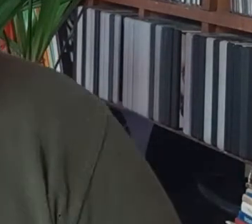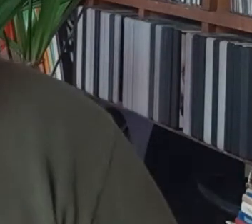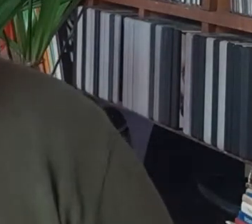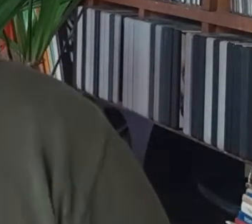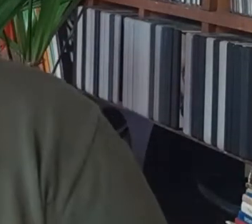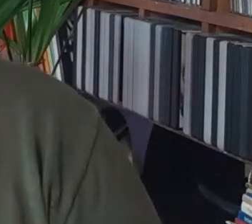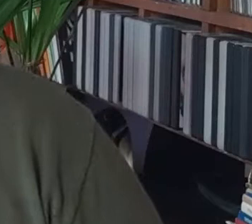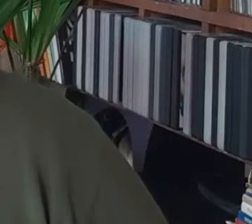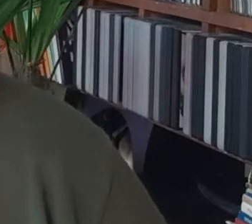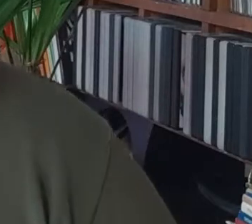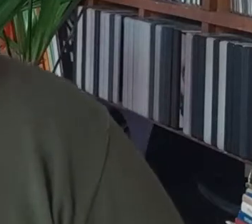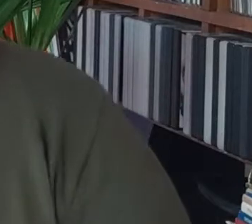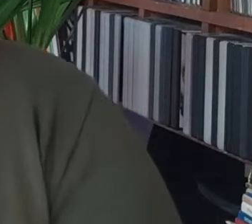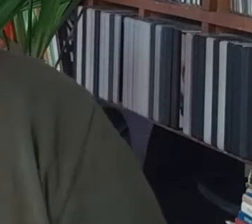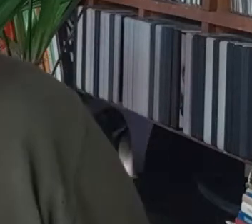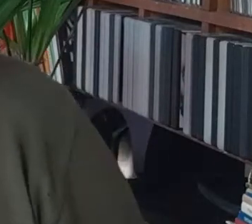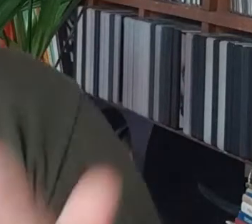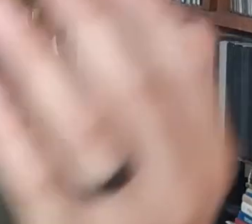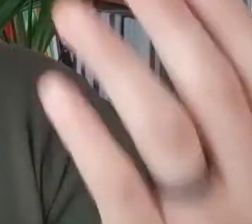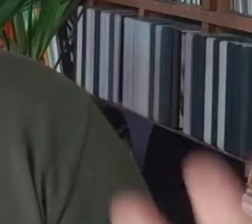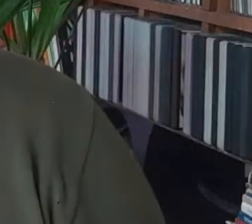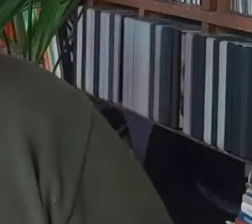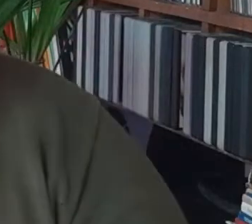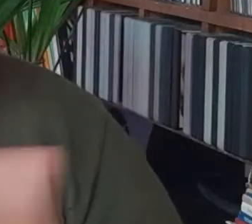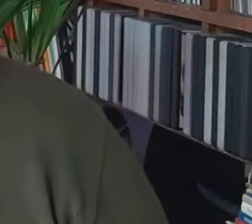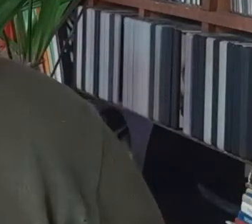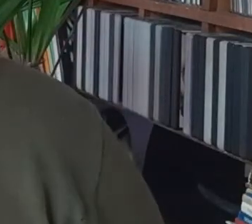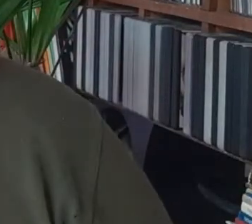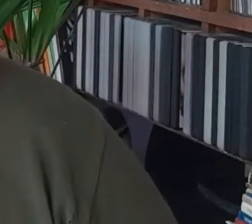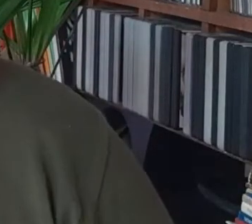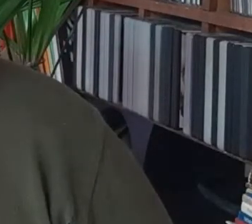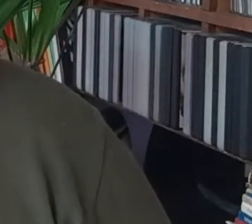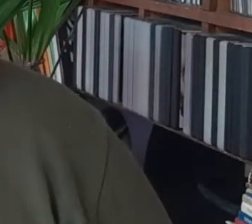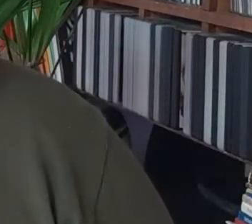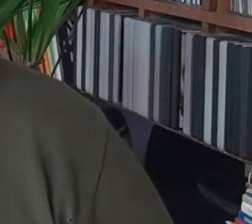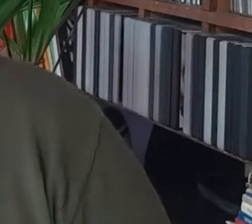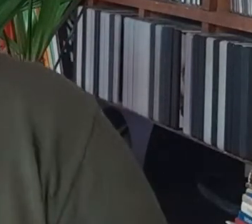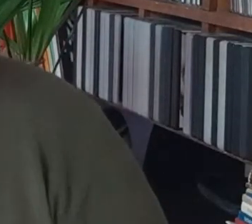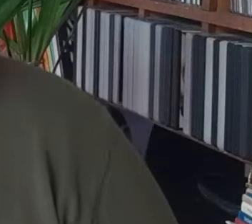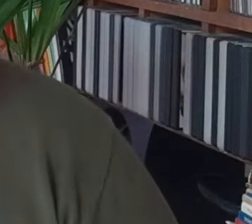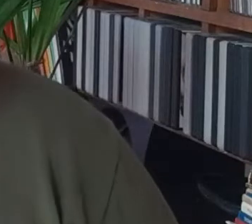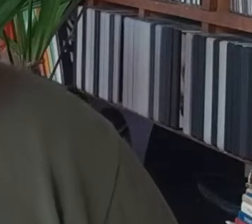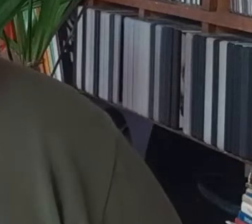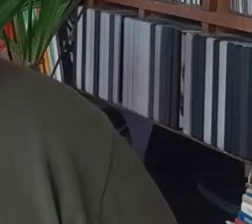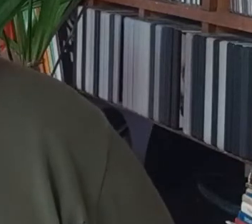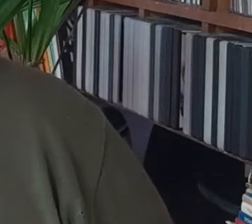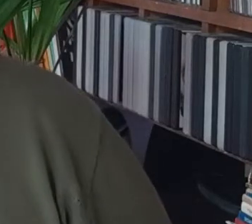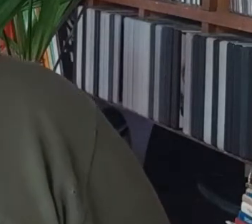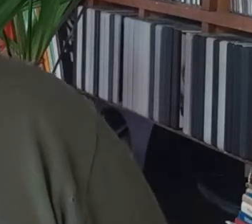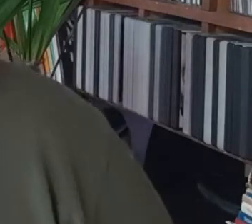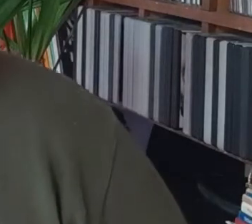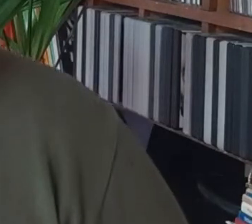Fundação TIPA na Argentina e ao longo do período de 2012 e 2016 foi consultora educativa